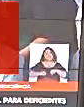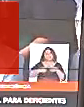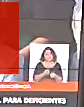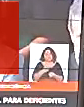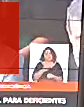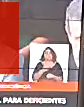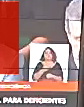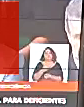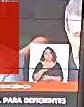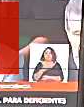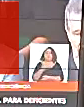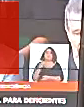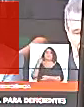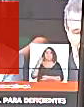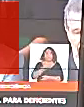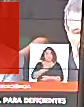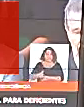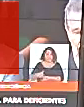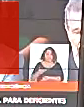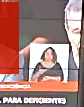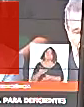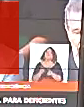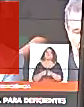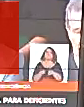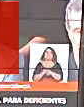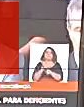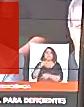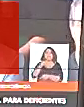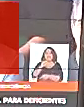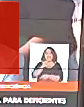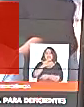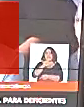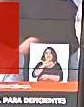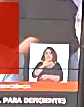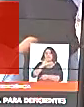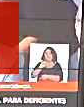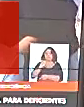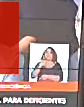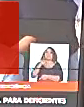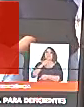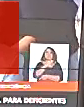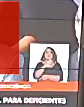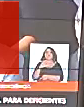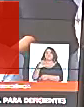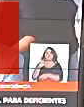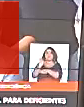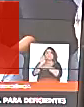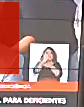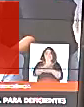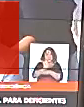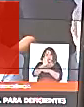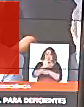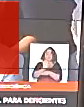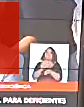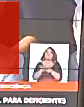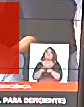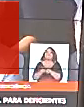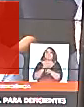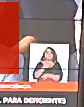Ana Lúcia, presidente do Conselho Estadual de Defesa de Direitos da Pessoa com Deficiência e coordenadora de articulação